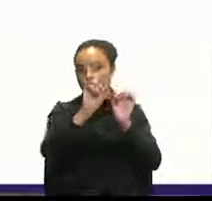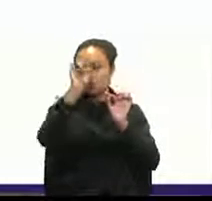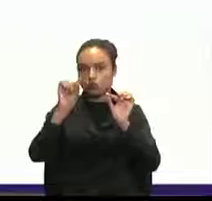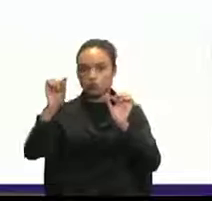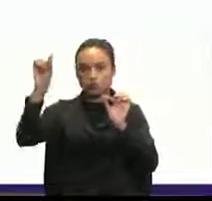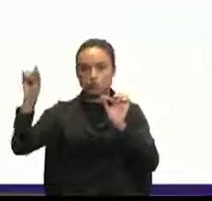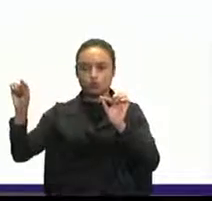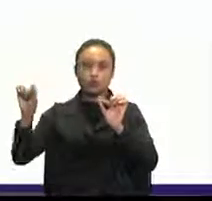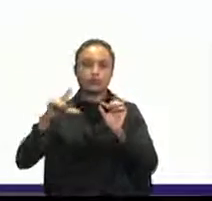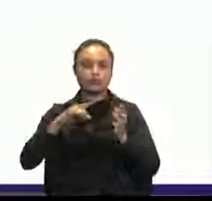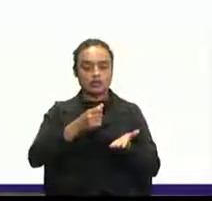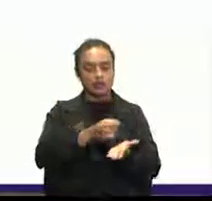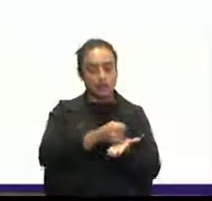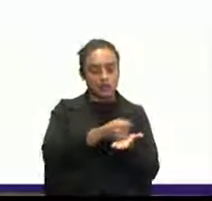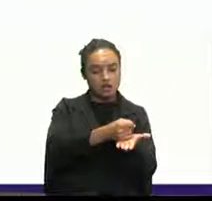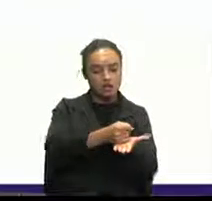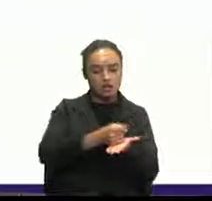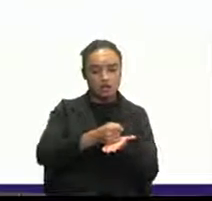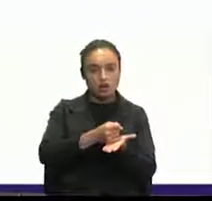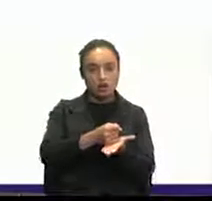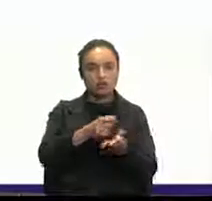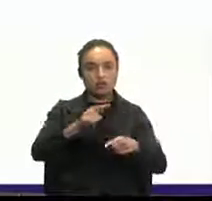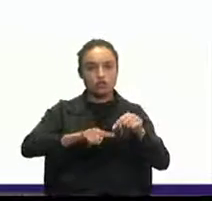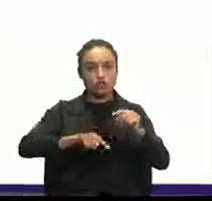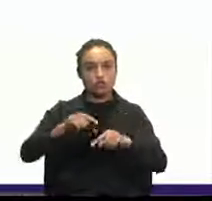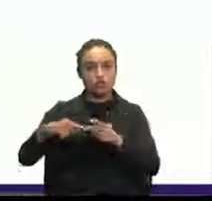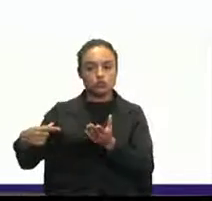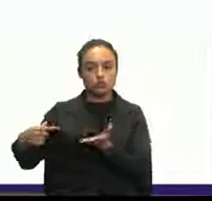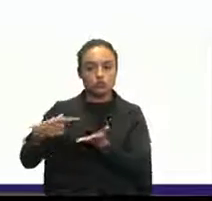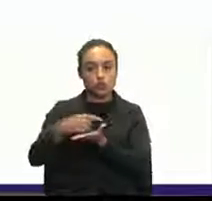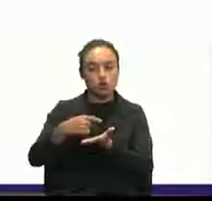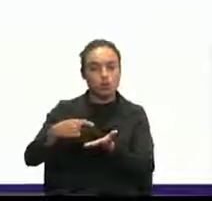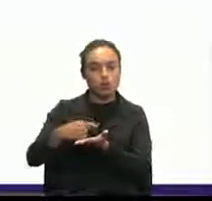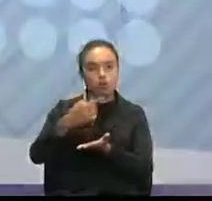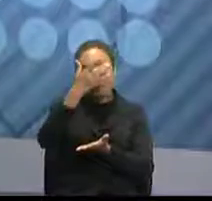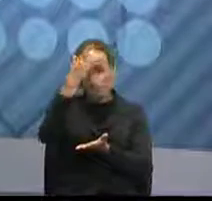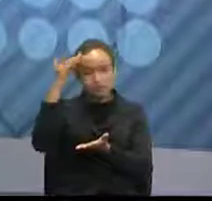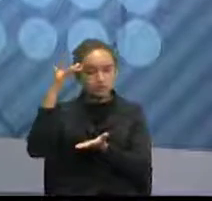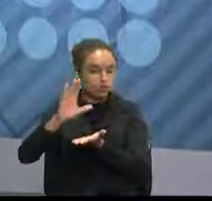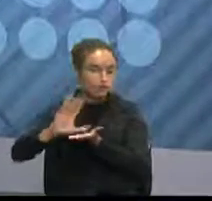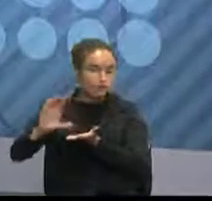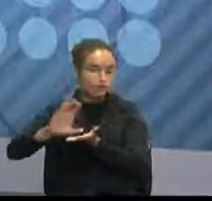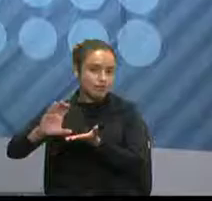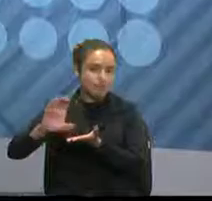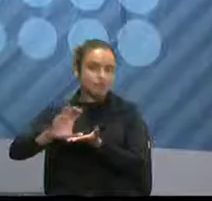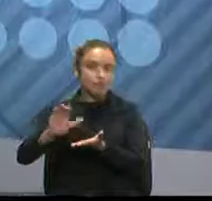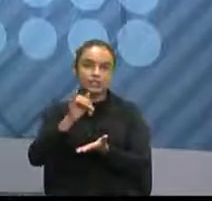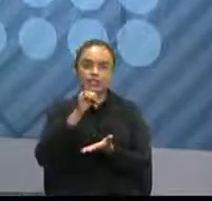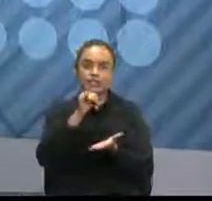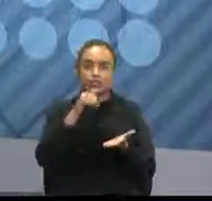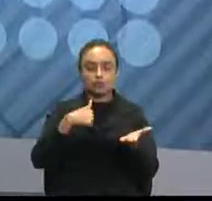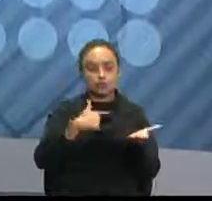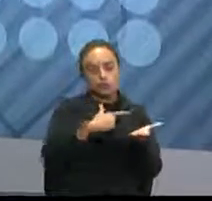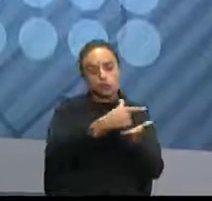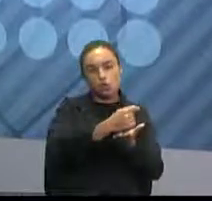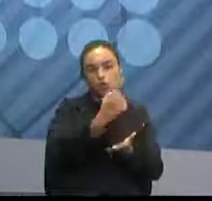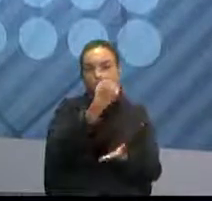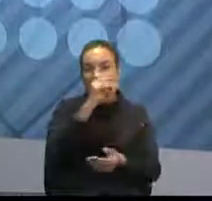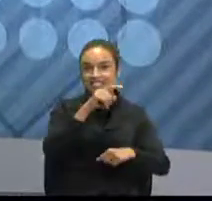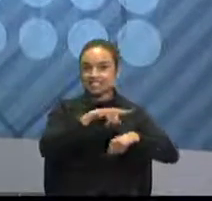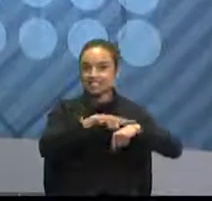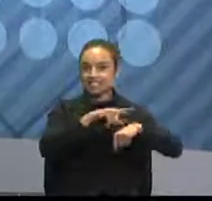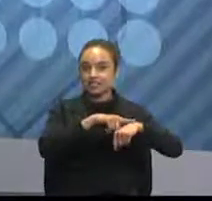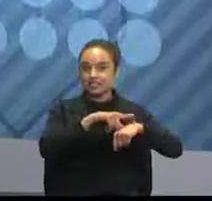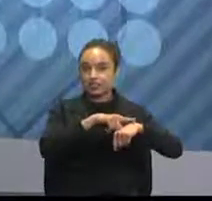e da demanda ou seja investidores comprando e vendendo ações estão por exemplo se eu compro uma ação às 10 horas por exemplo dava